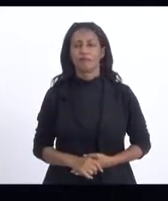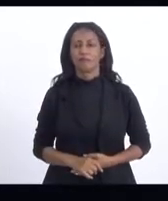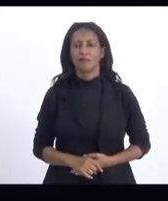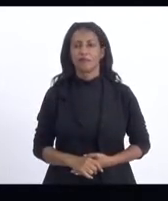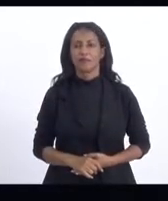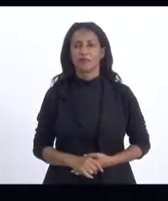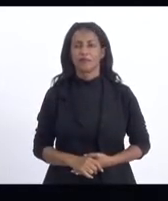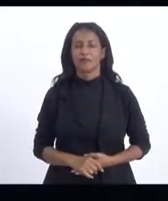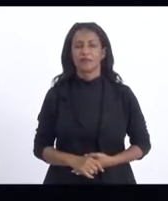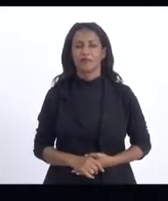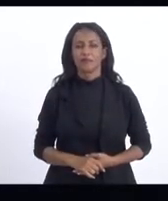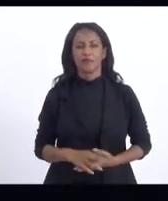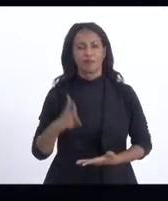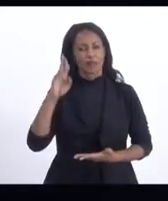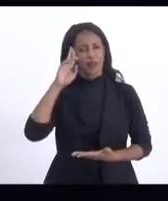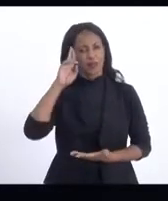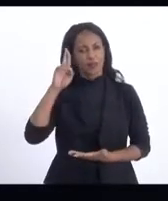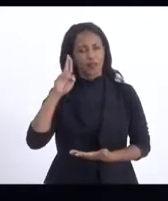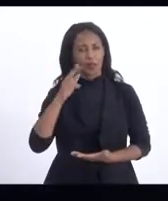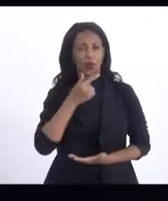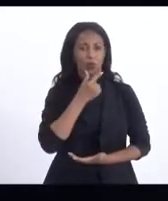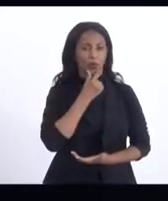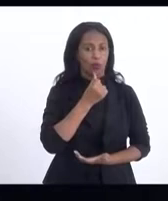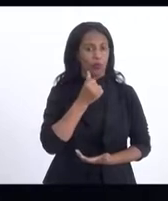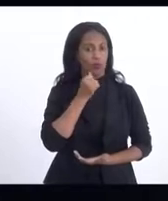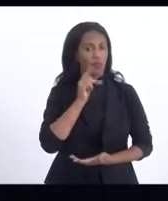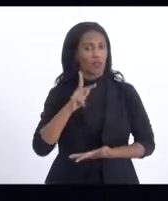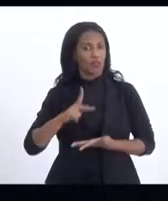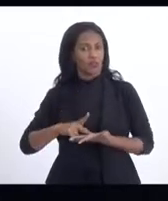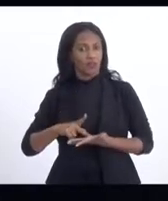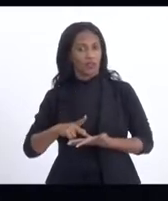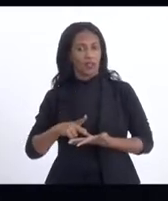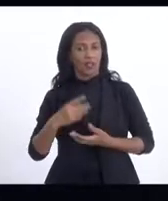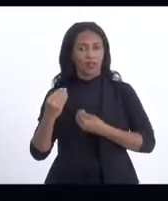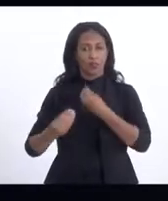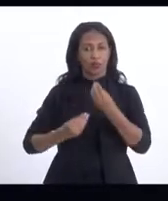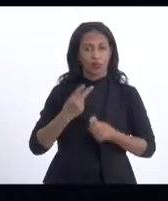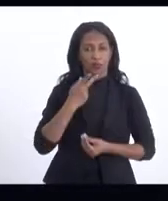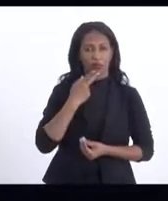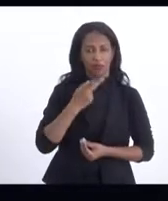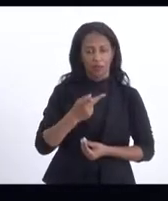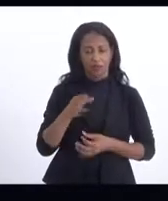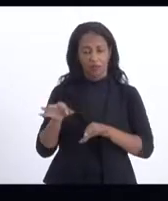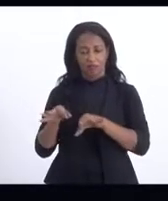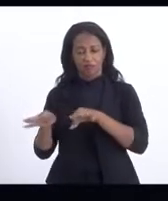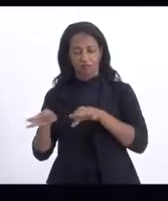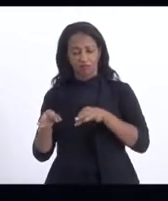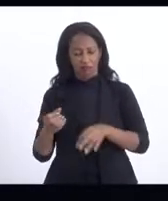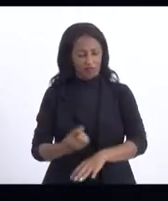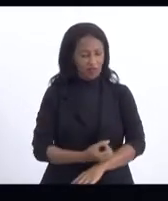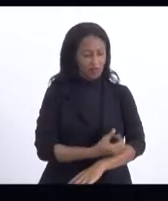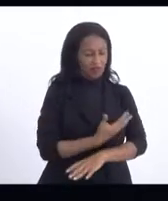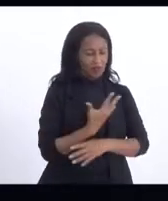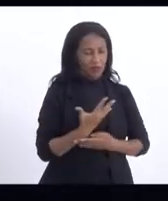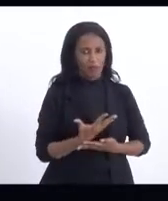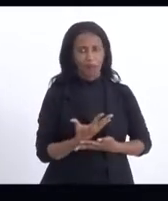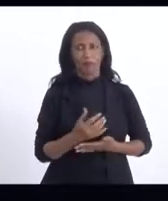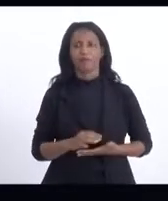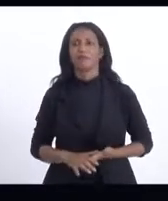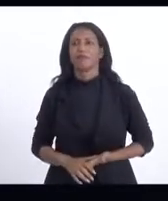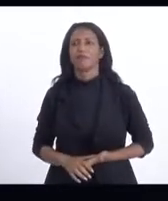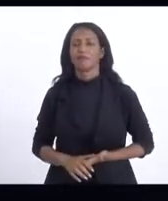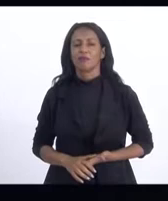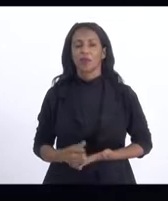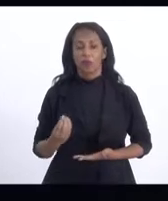Senhoras e senhores, de verdade, como disse anteriormente, de certa forma emocionado e empolgado com esses dias que